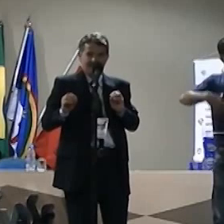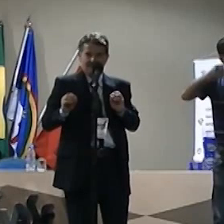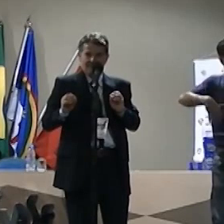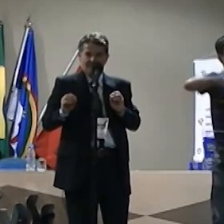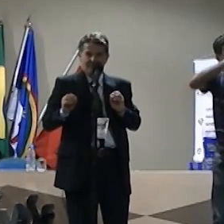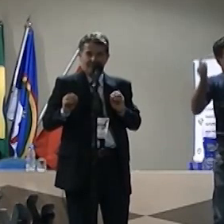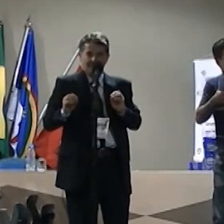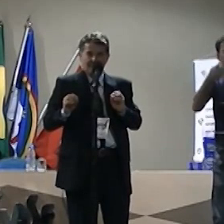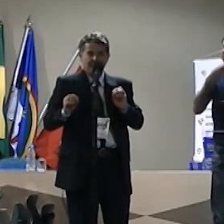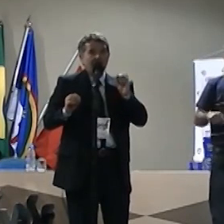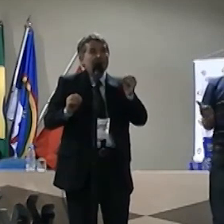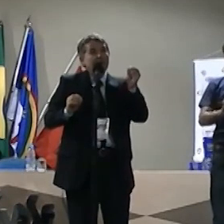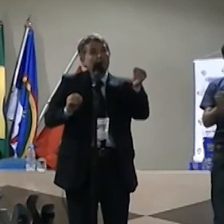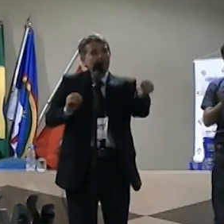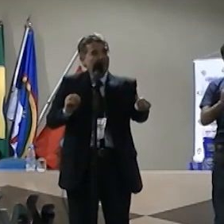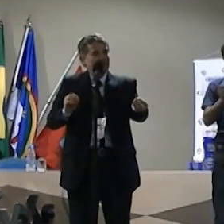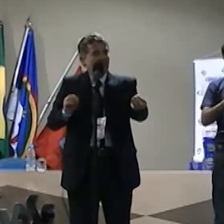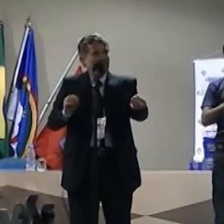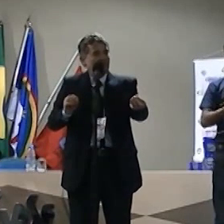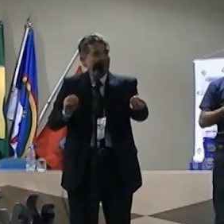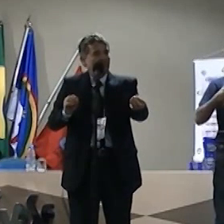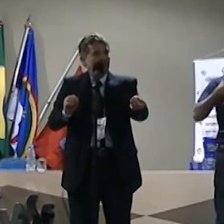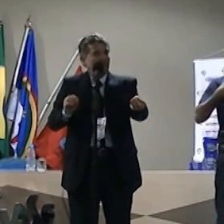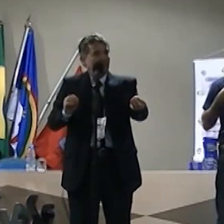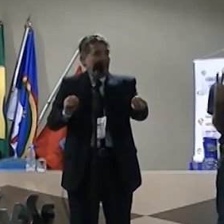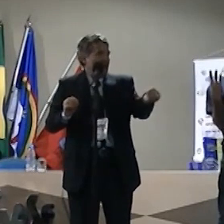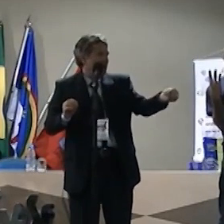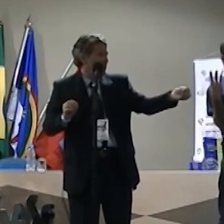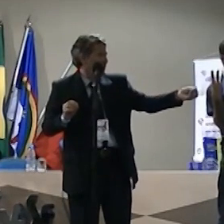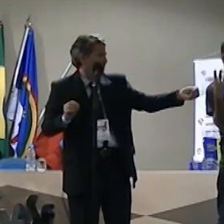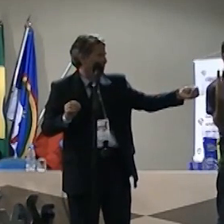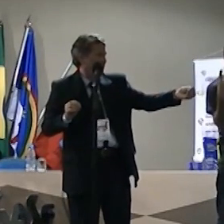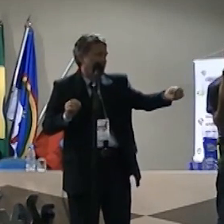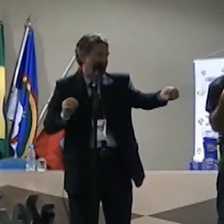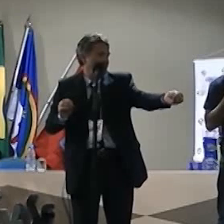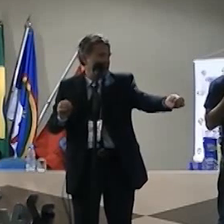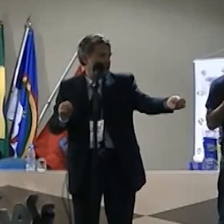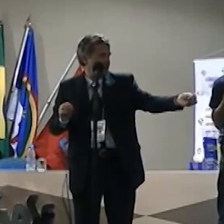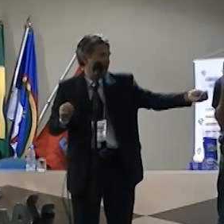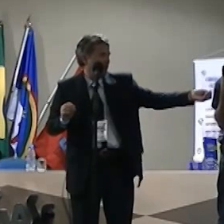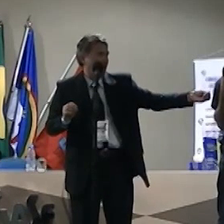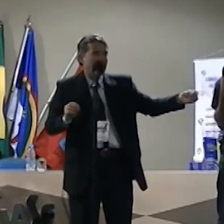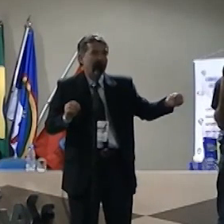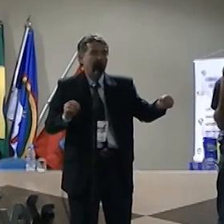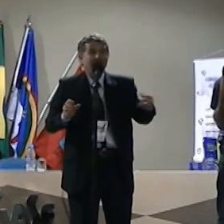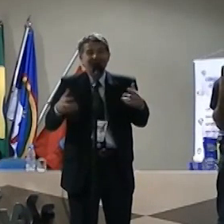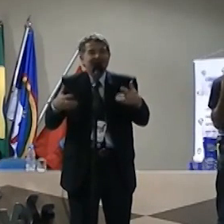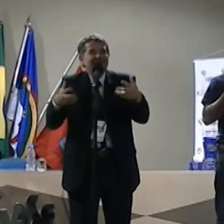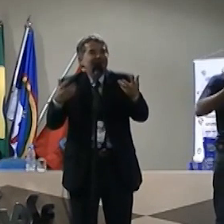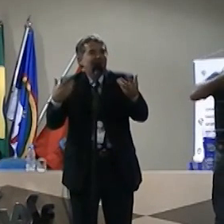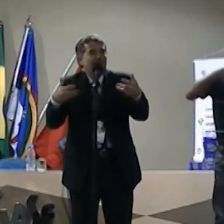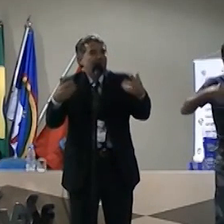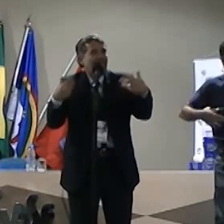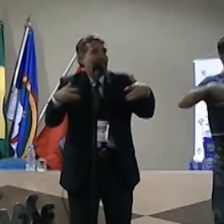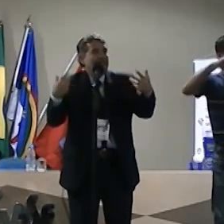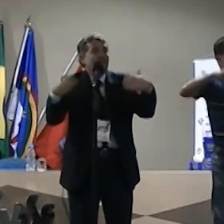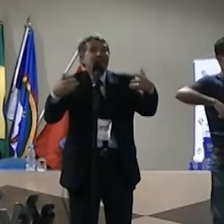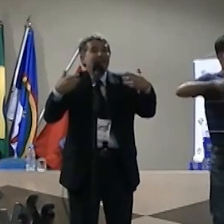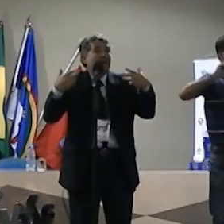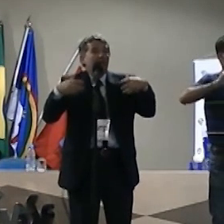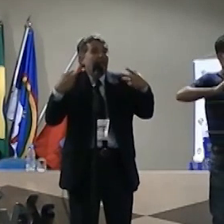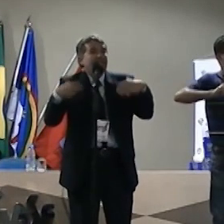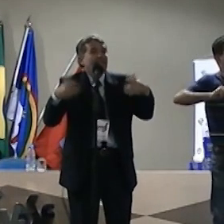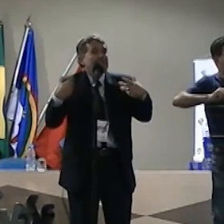detalhes. Mas foi com 3 anos. É aquilo que Vanise falou, Paulinha falou, da necessidade de buscar,